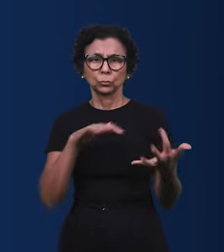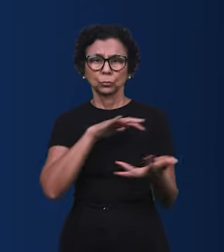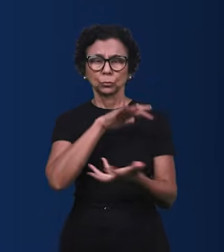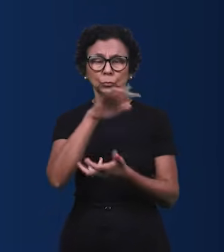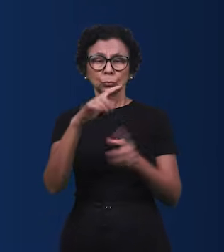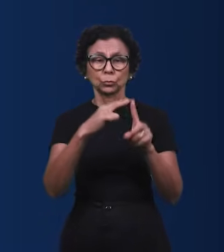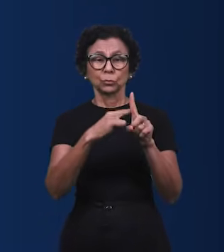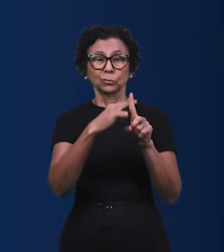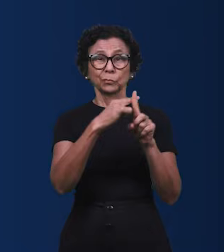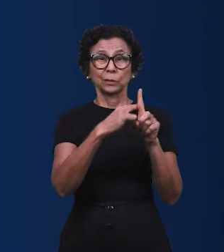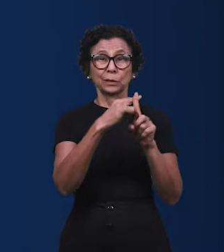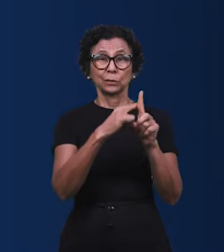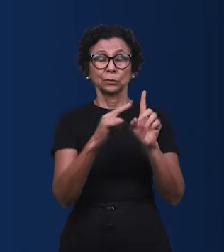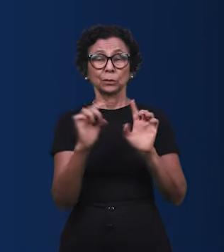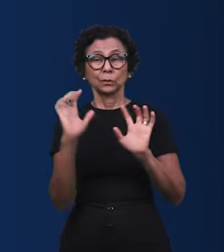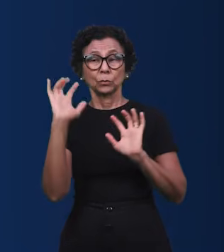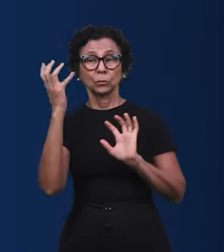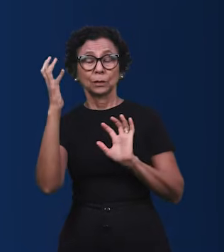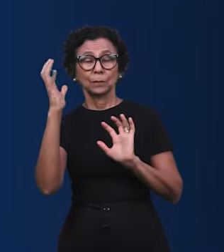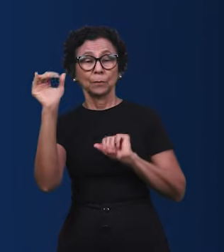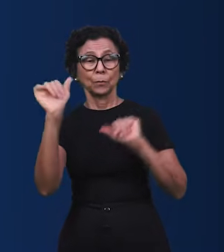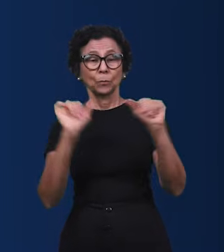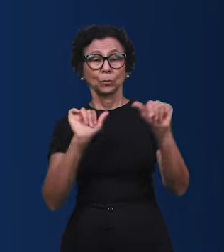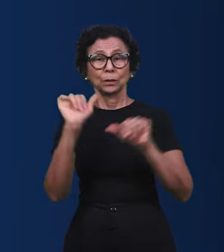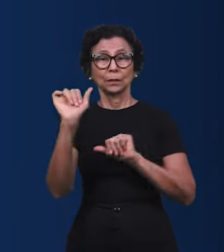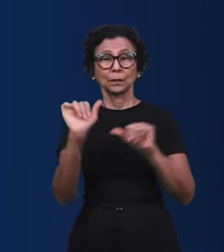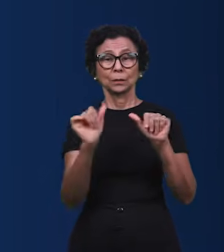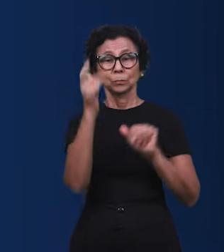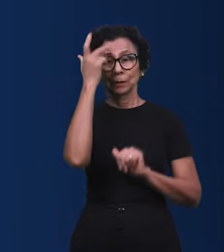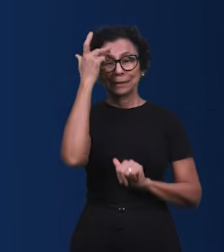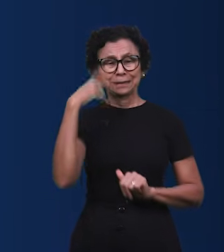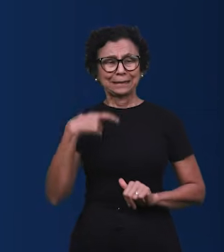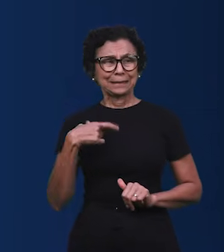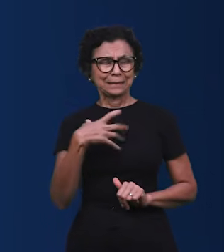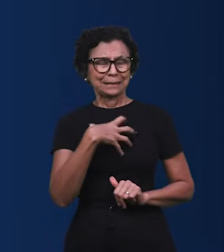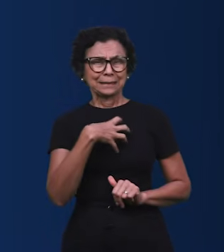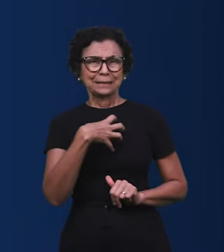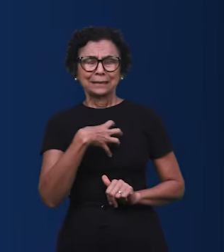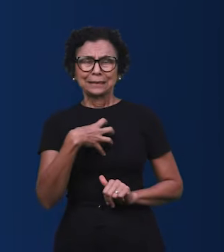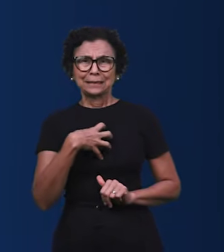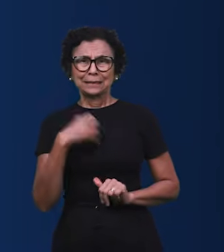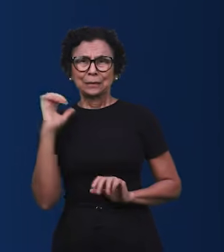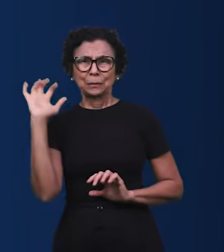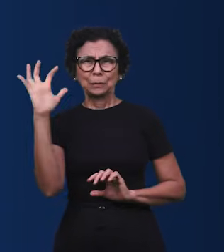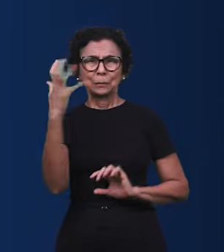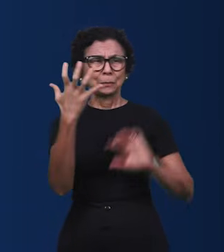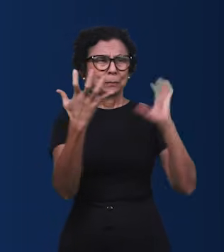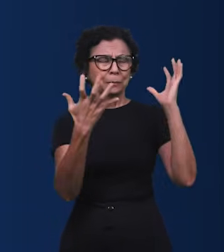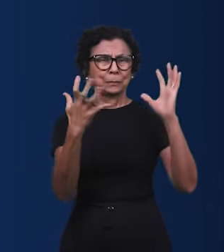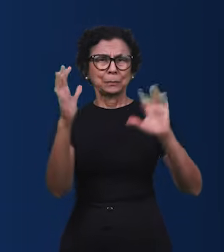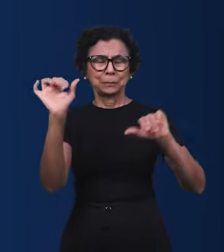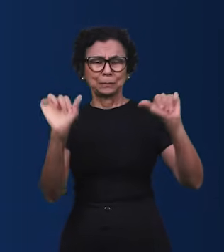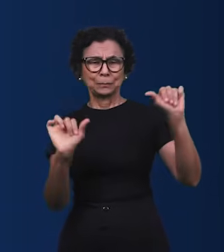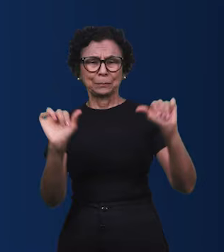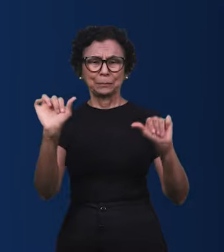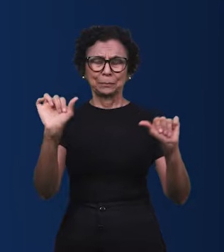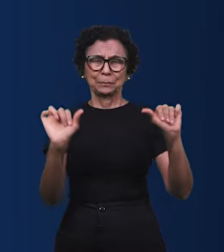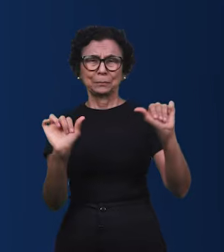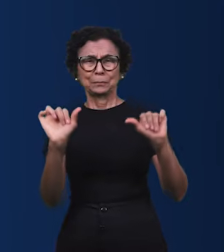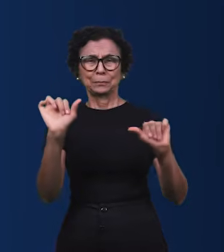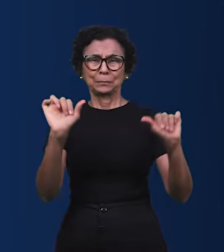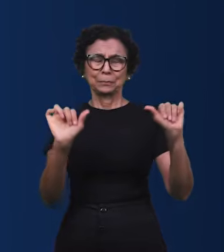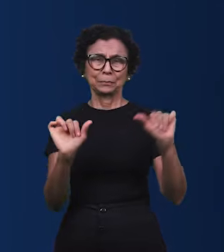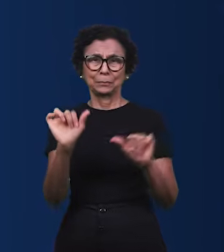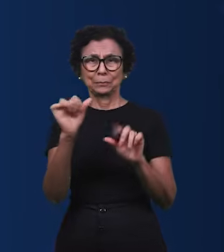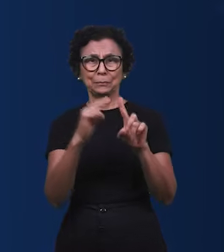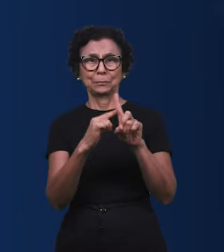ocasionando as mortes, porque o ser humano ele vai sentindo que o meio ambiente está desregulado devido a